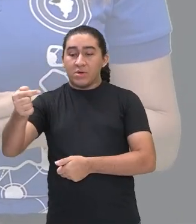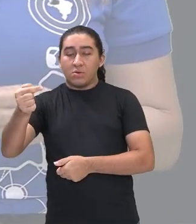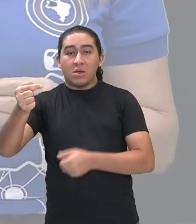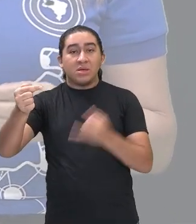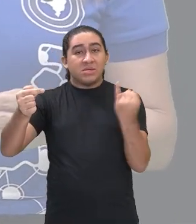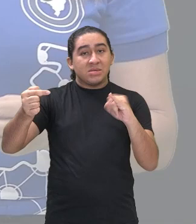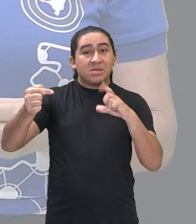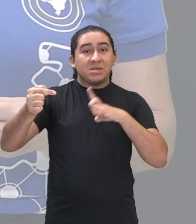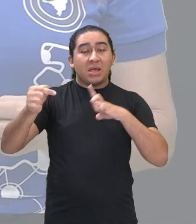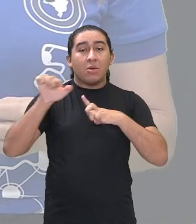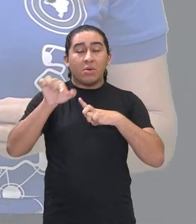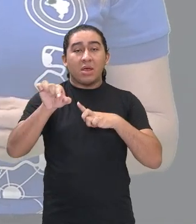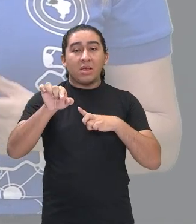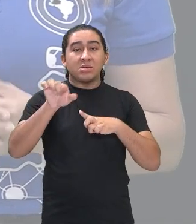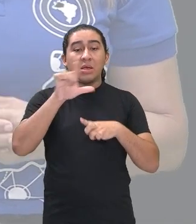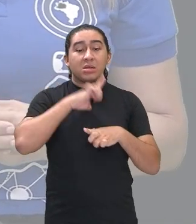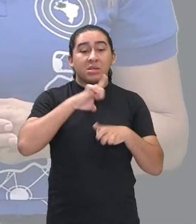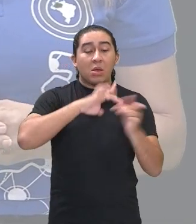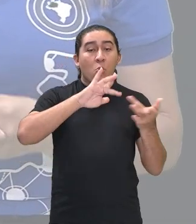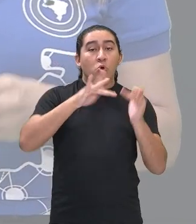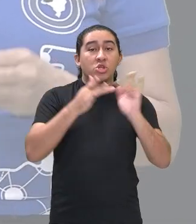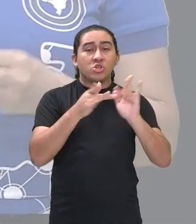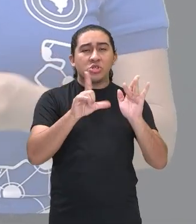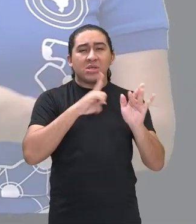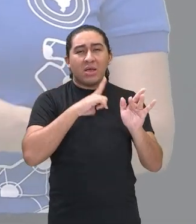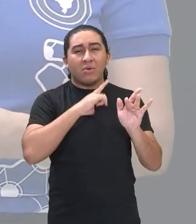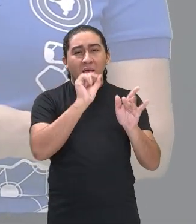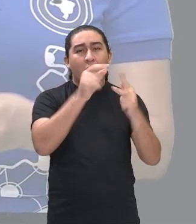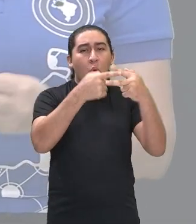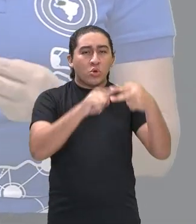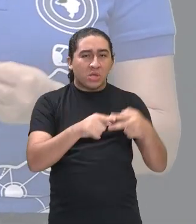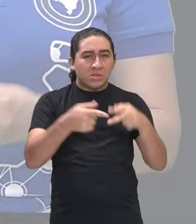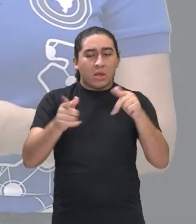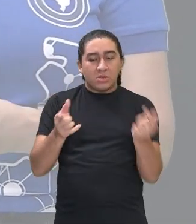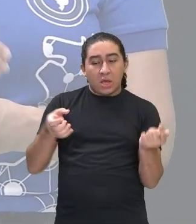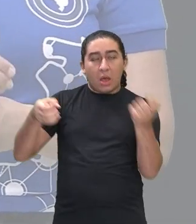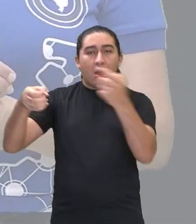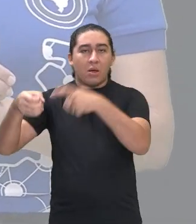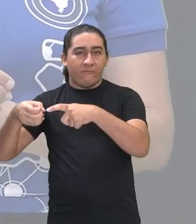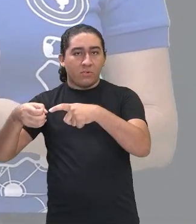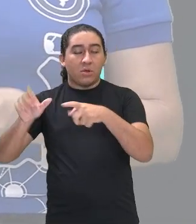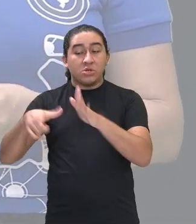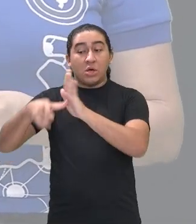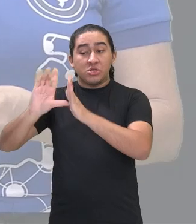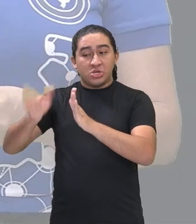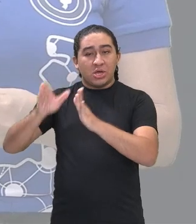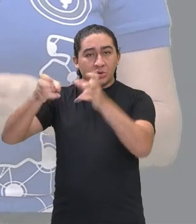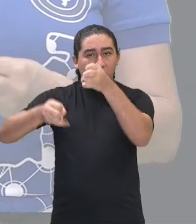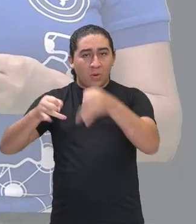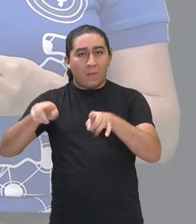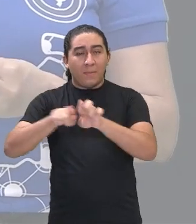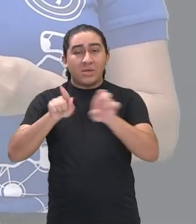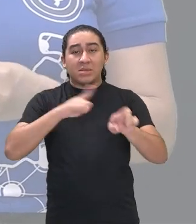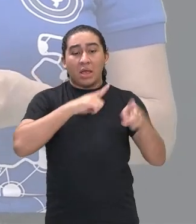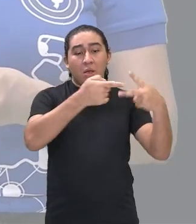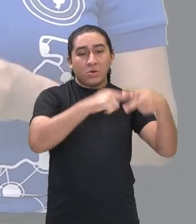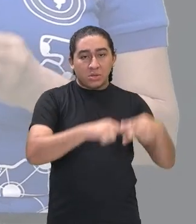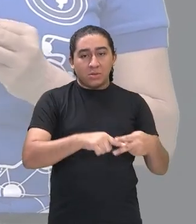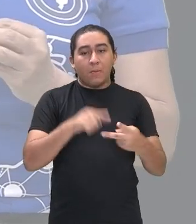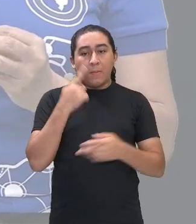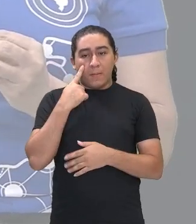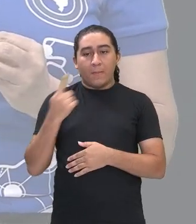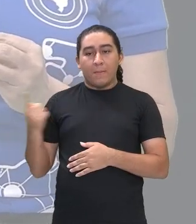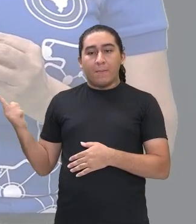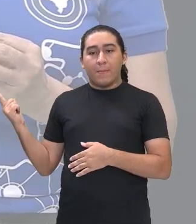aí, retificando um termo que já foi mencionado antes, que neste caso é Raquel de Queiroz,